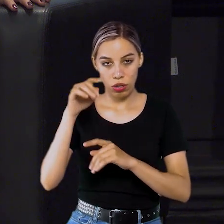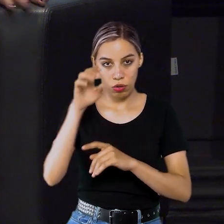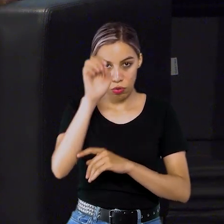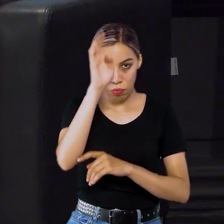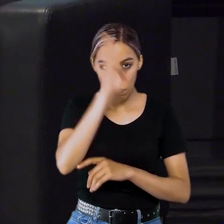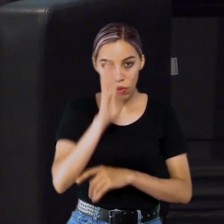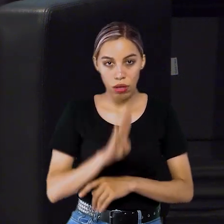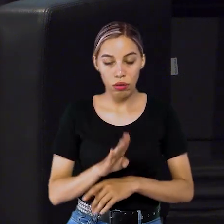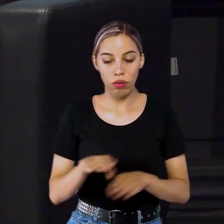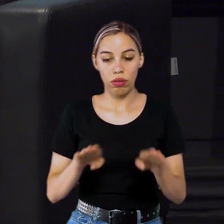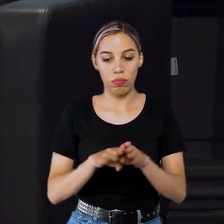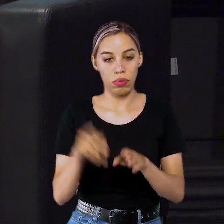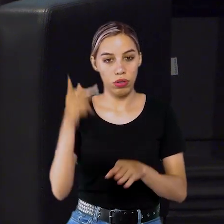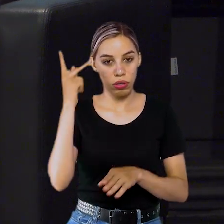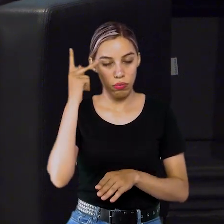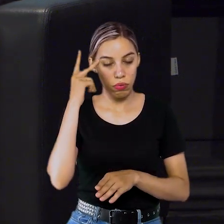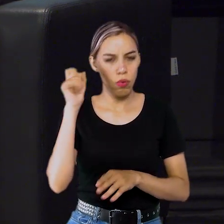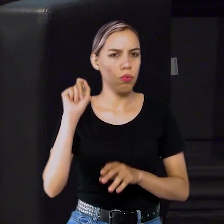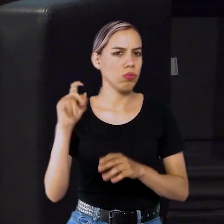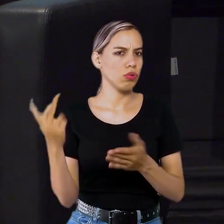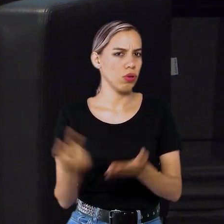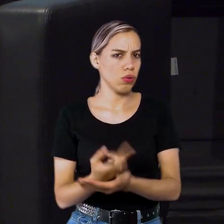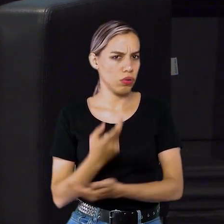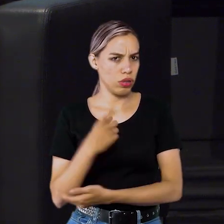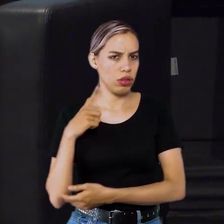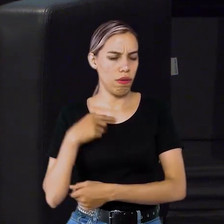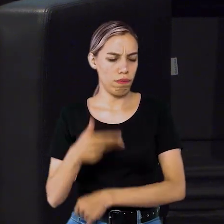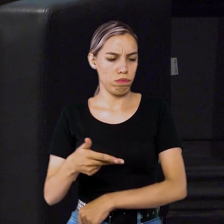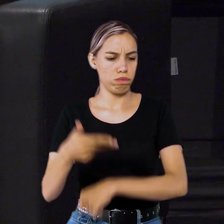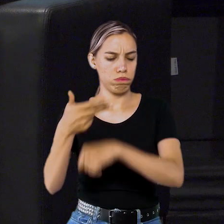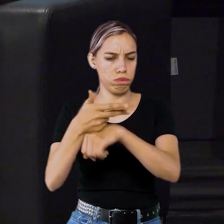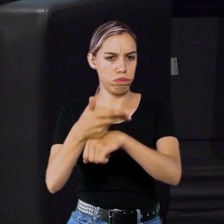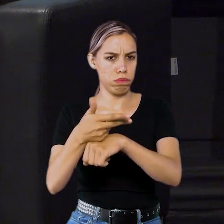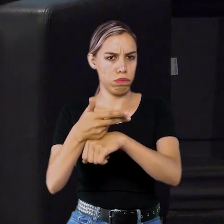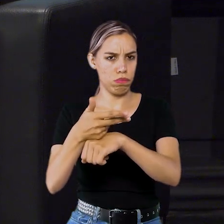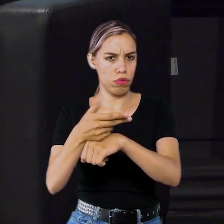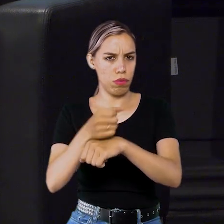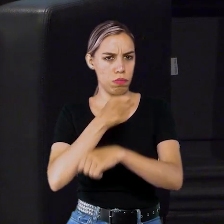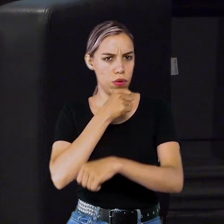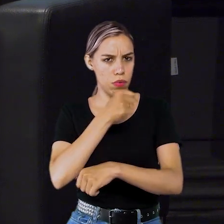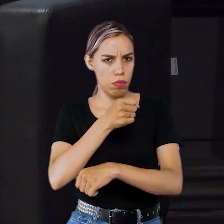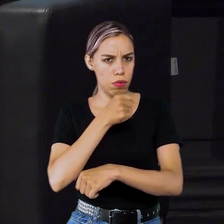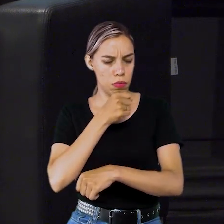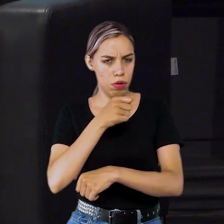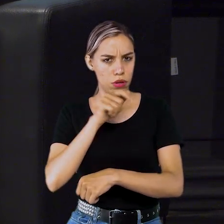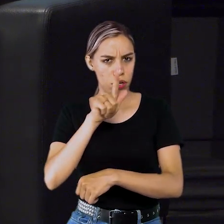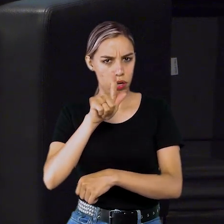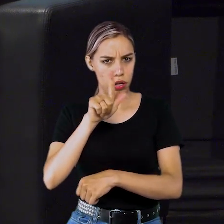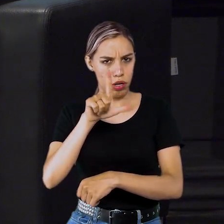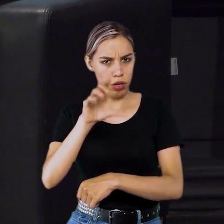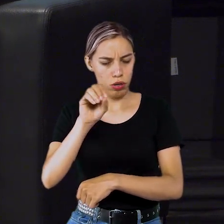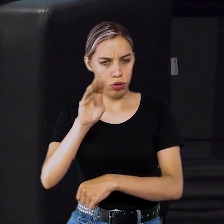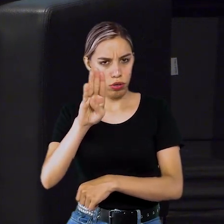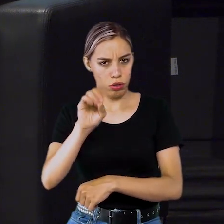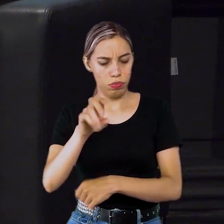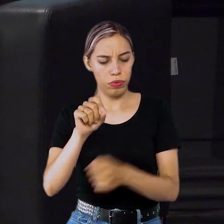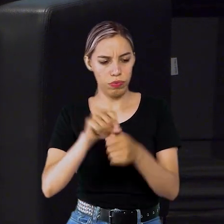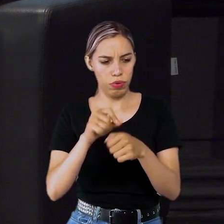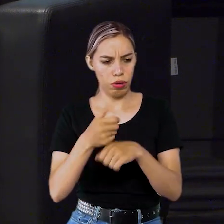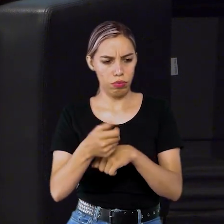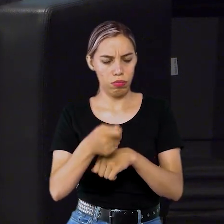que aconteceu é que a gente teve uma reportagem racista por parte da própria TV Globo, né,